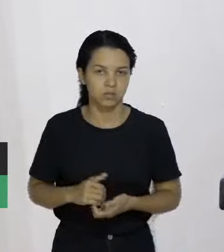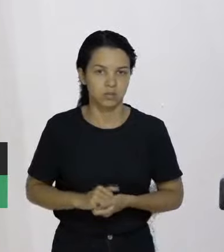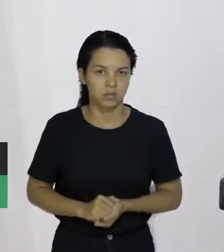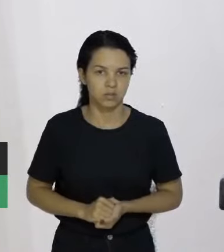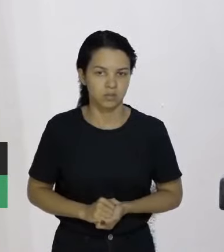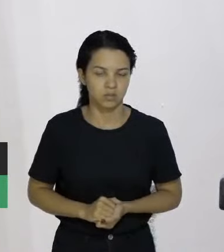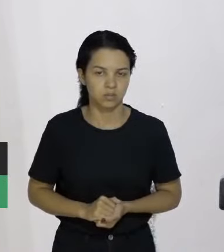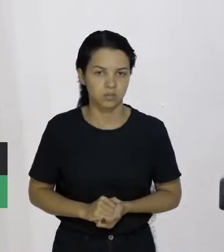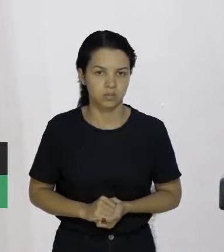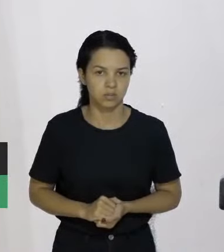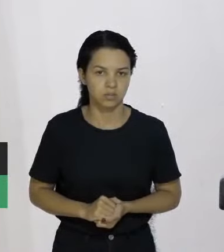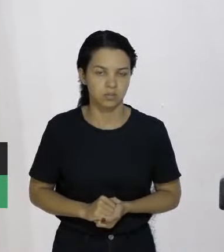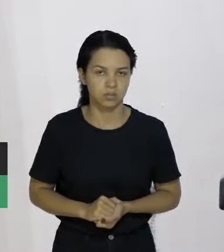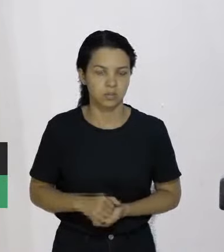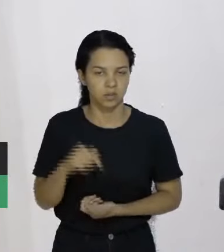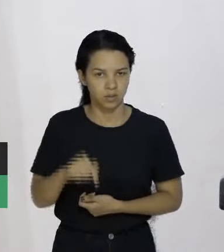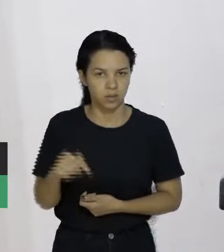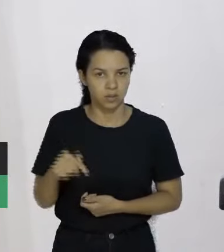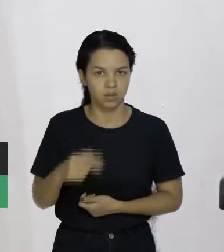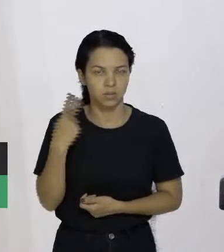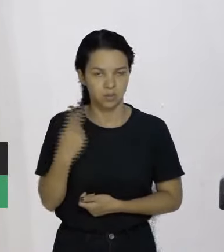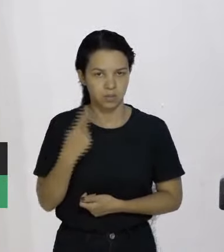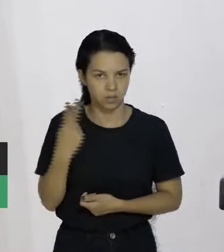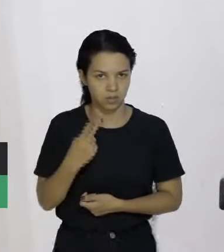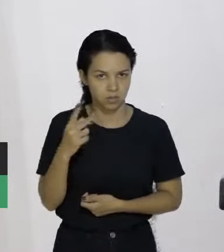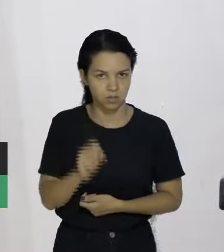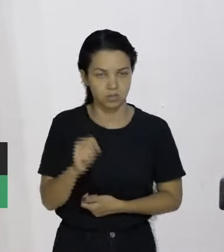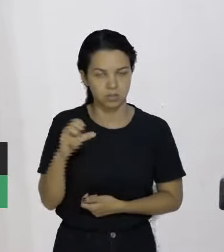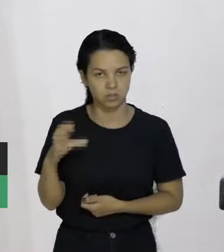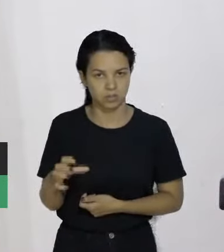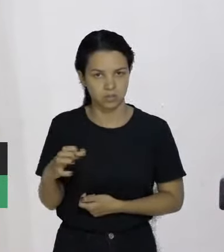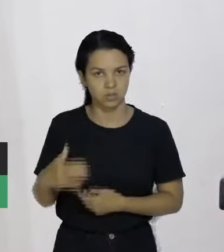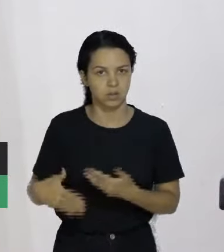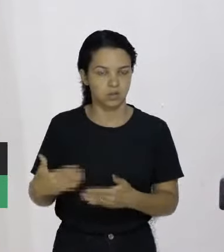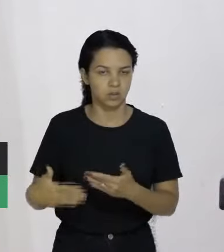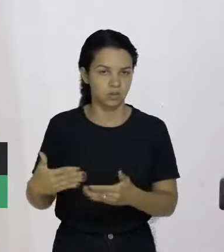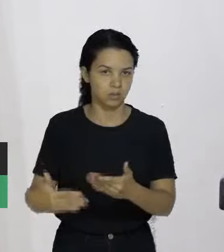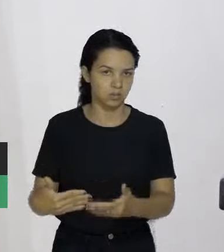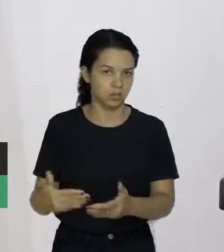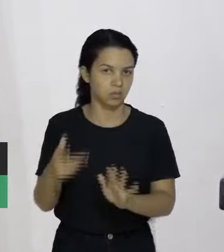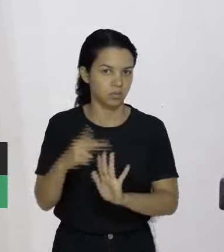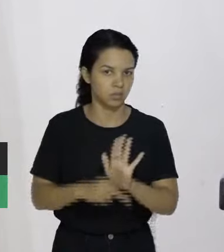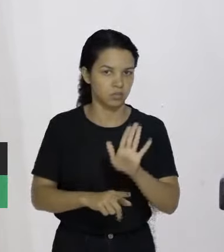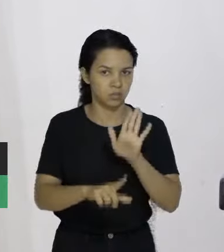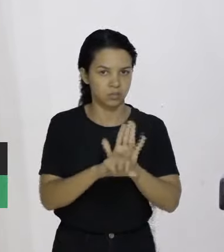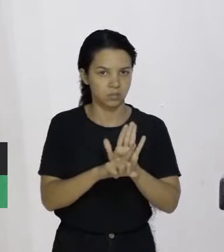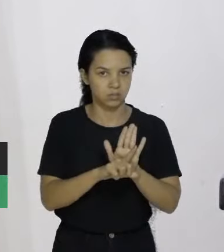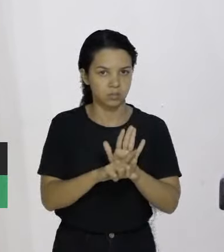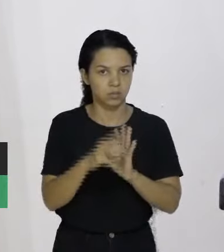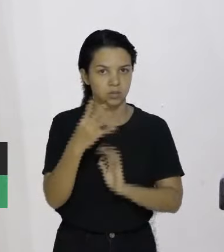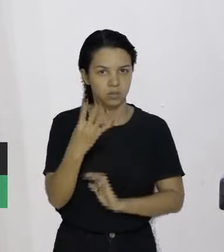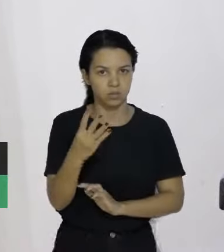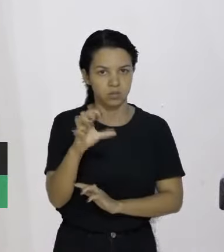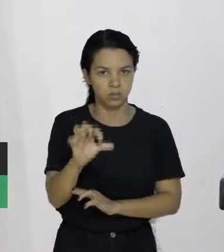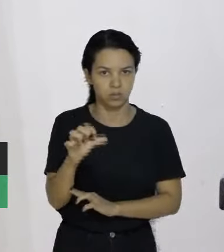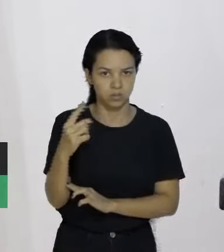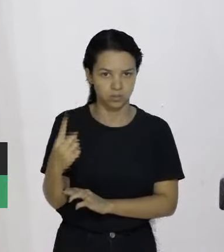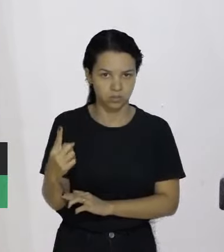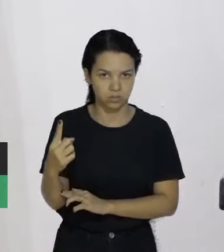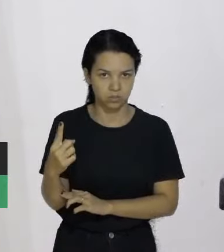aqui no Parlamento Catarinense tramita um projeto de lei 491 de